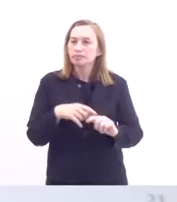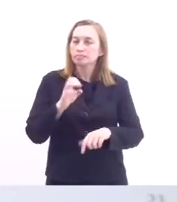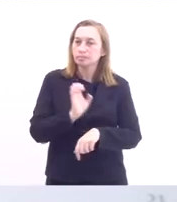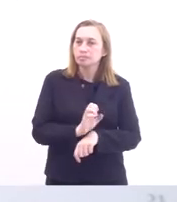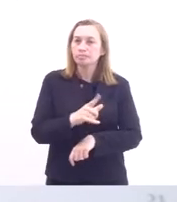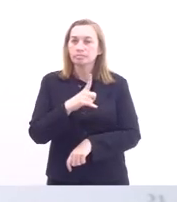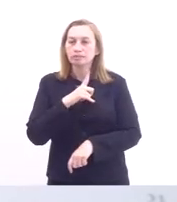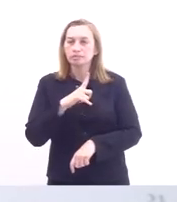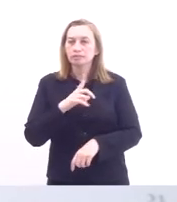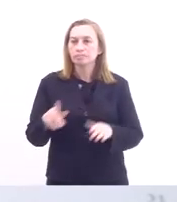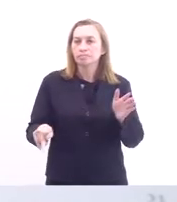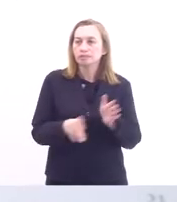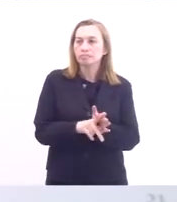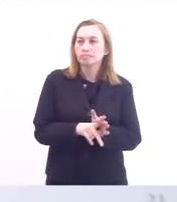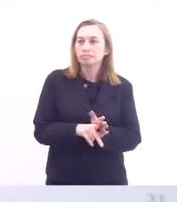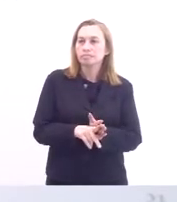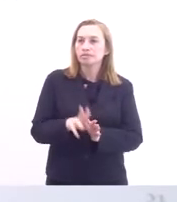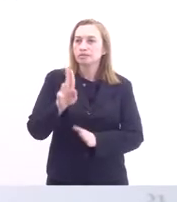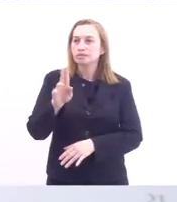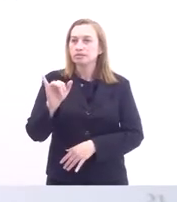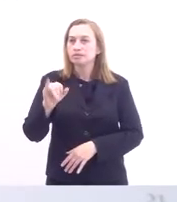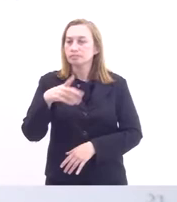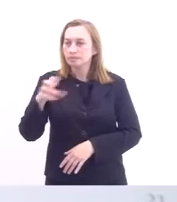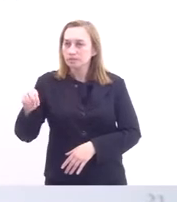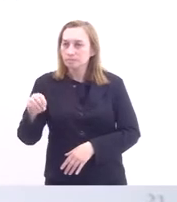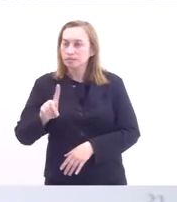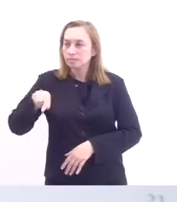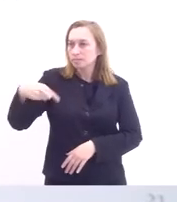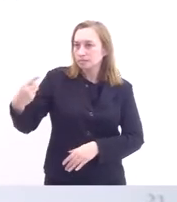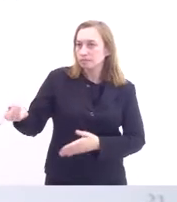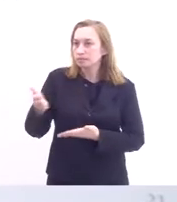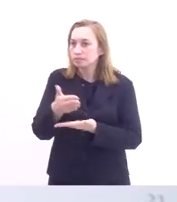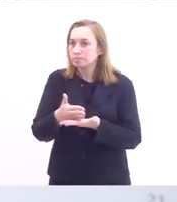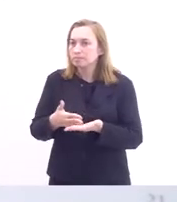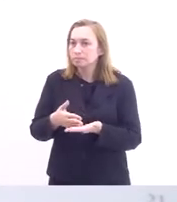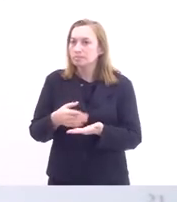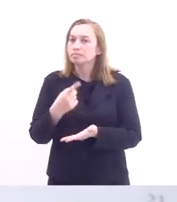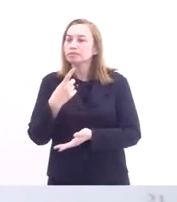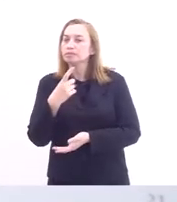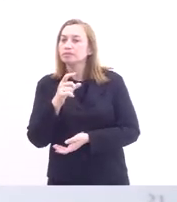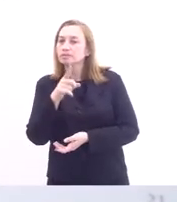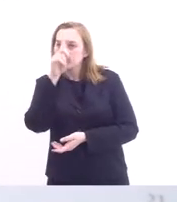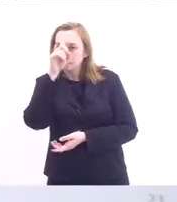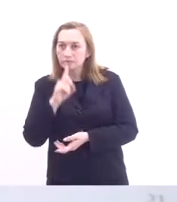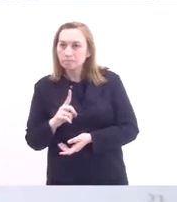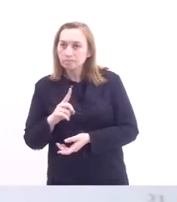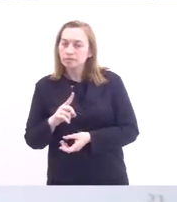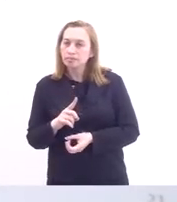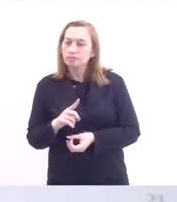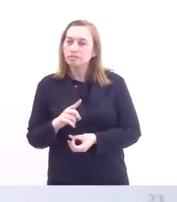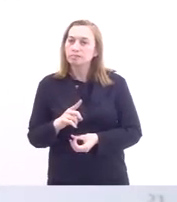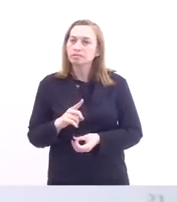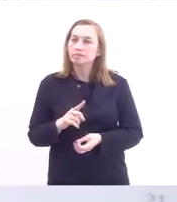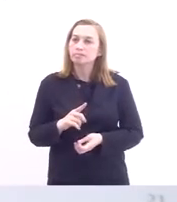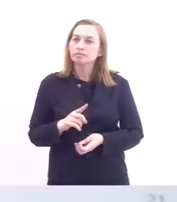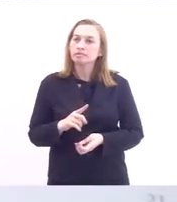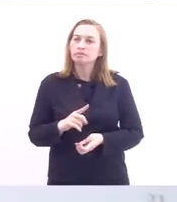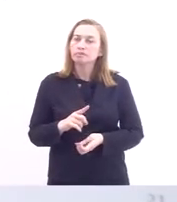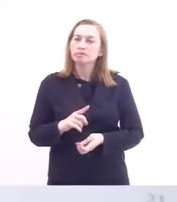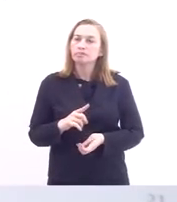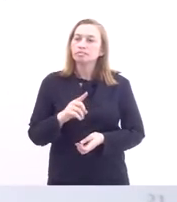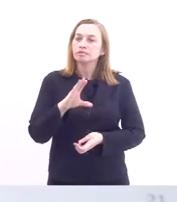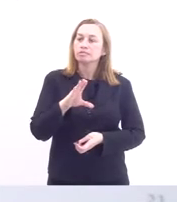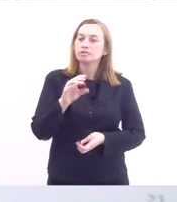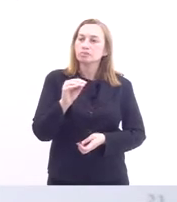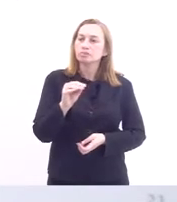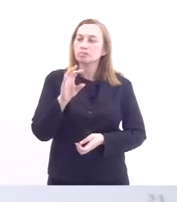com a União, e a outra parte, que é o que está em amarelo, é o que vai para a chamada conta